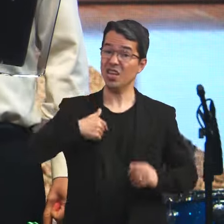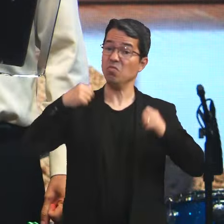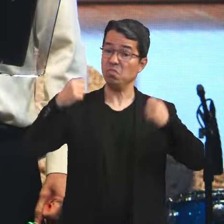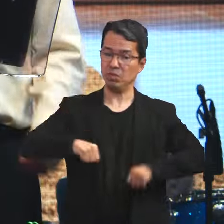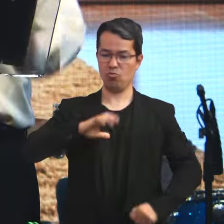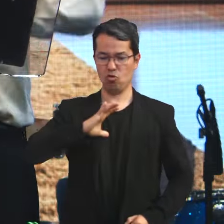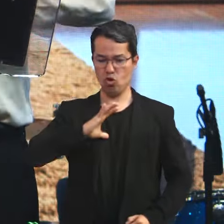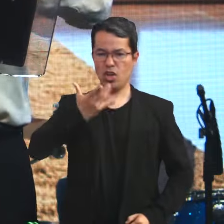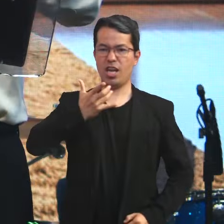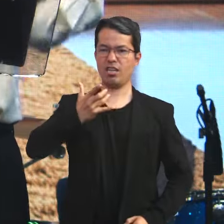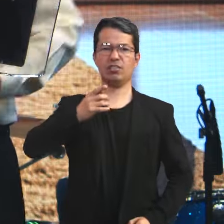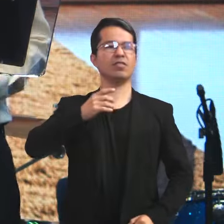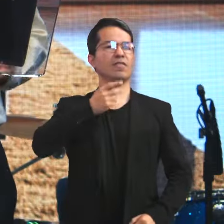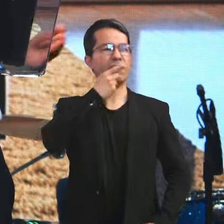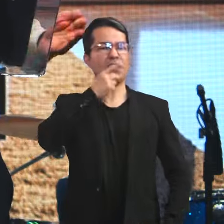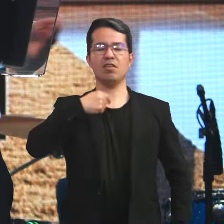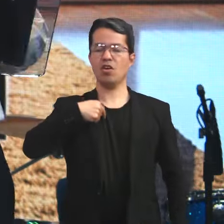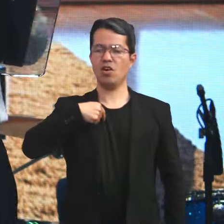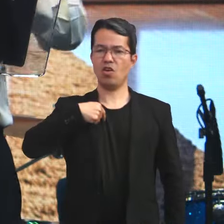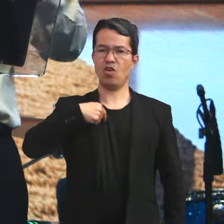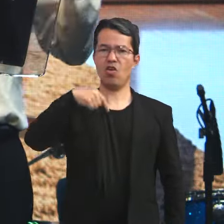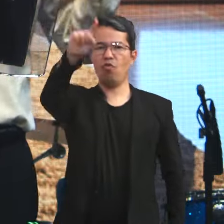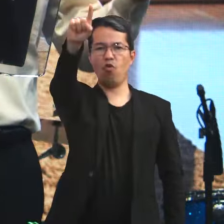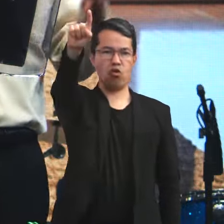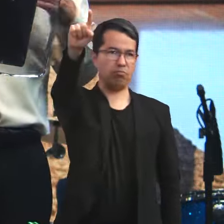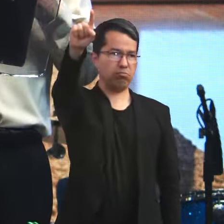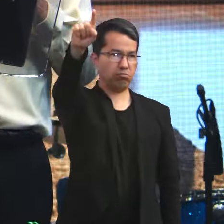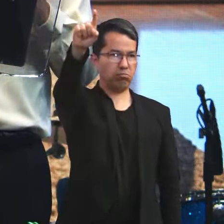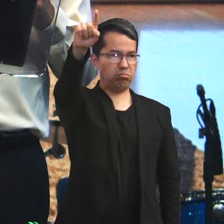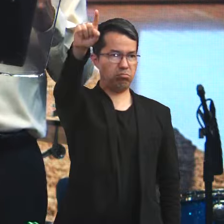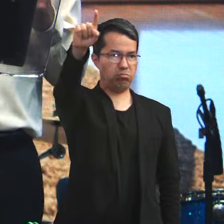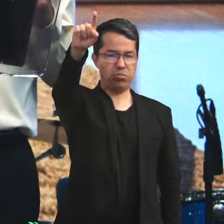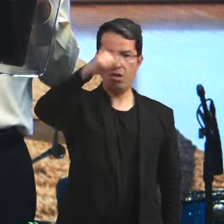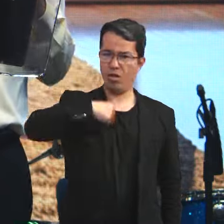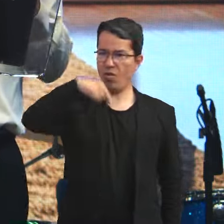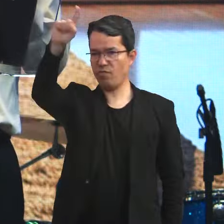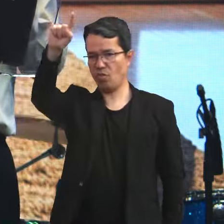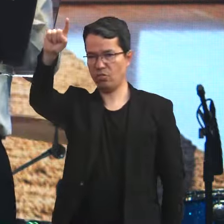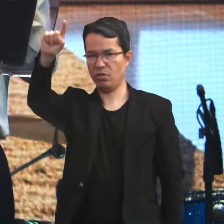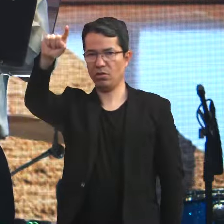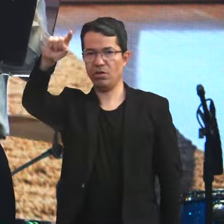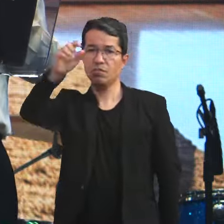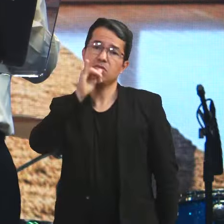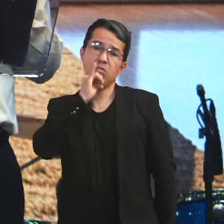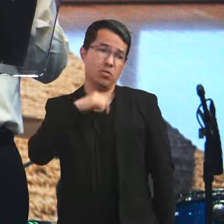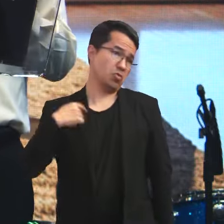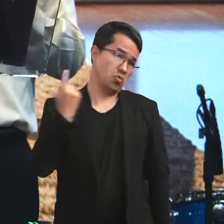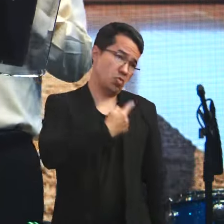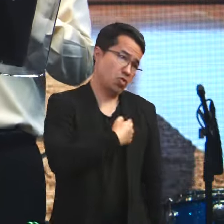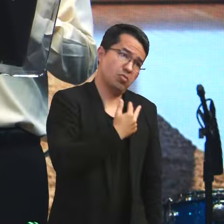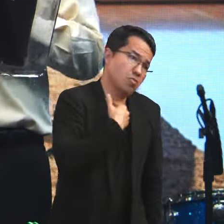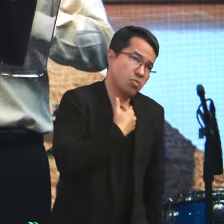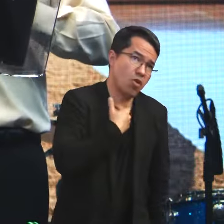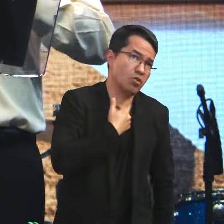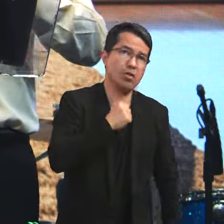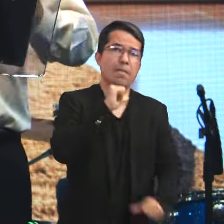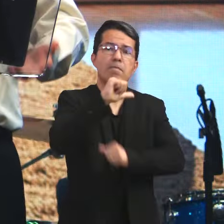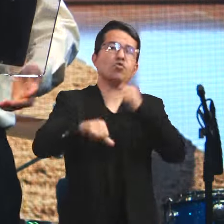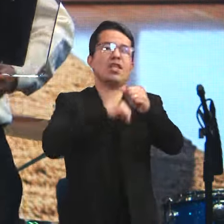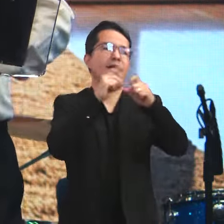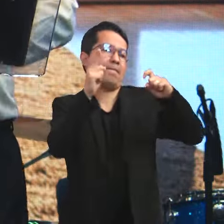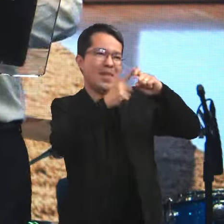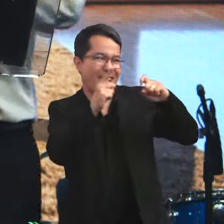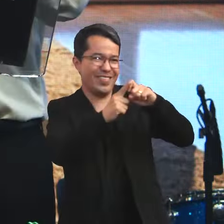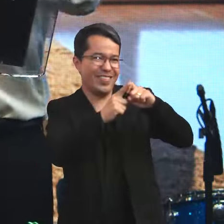porque nadie se conte mico de aana ningém se transforma em mico da noite dia NAD se